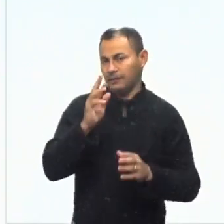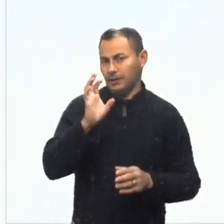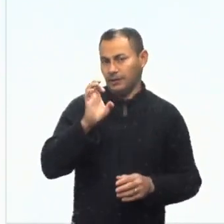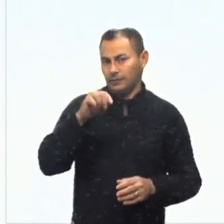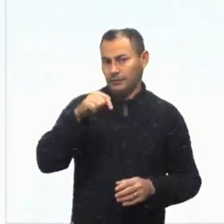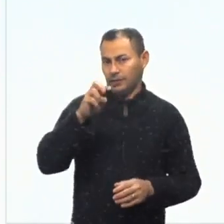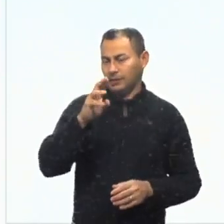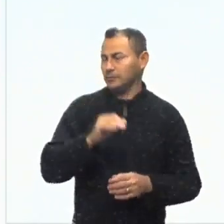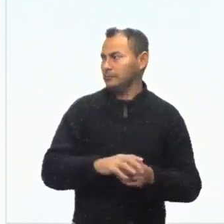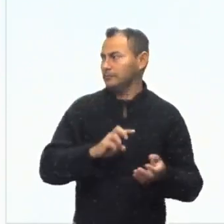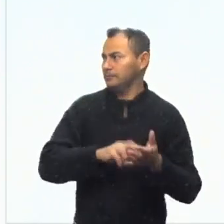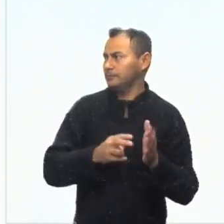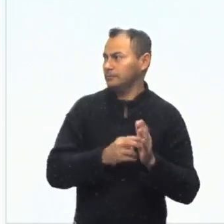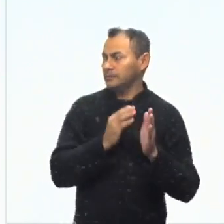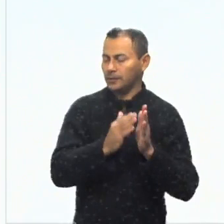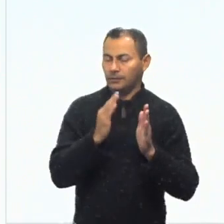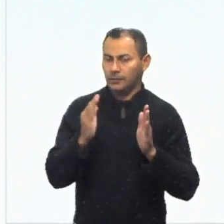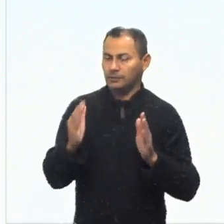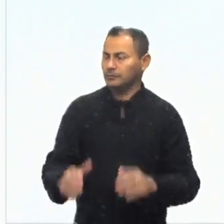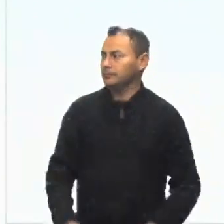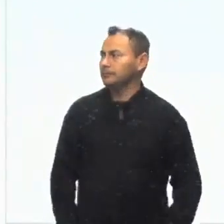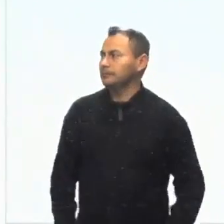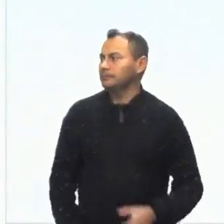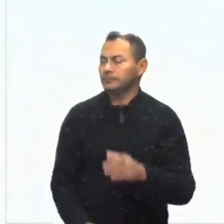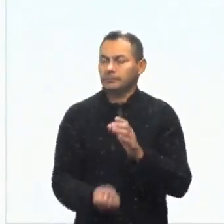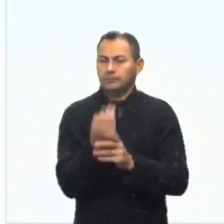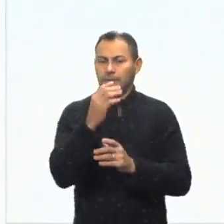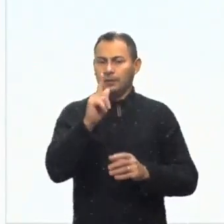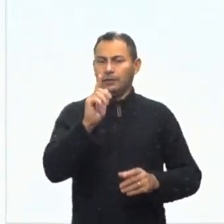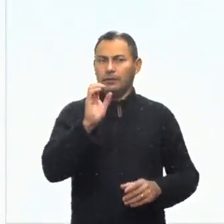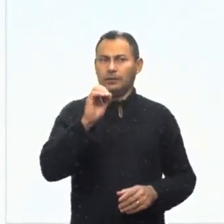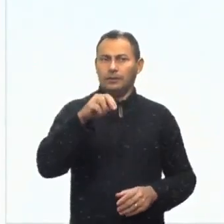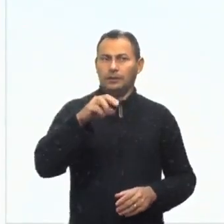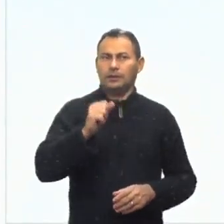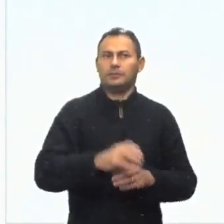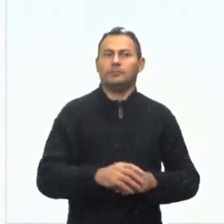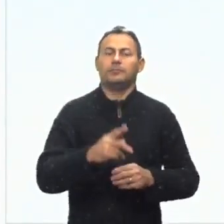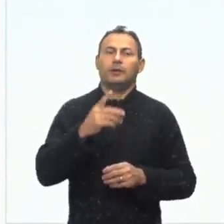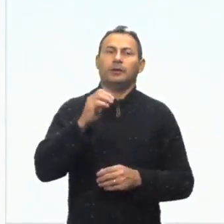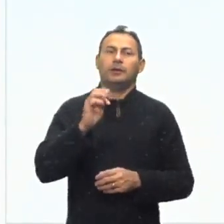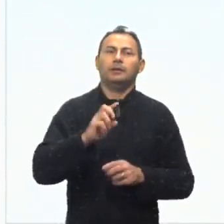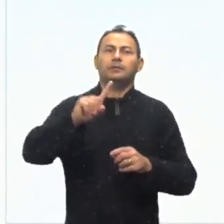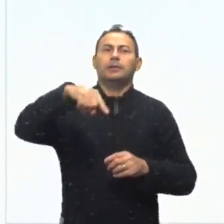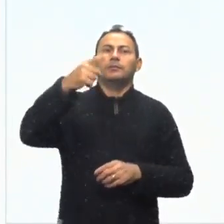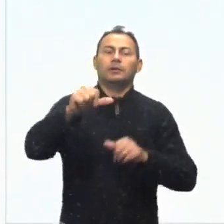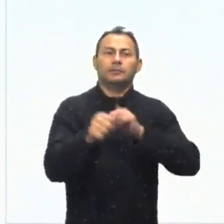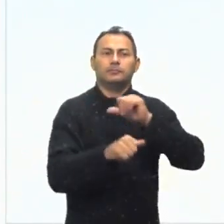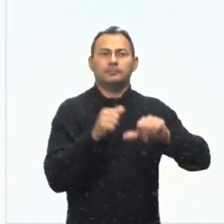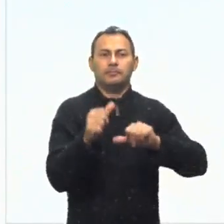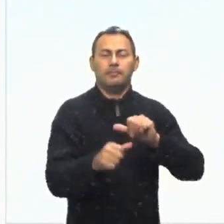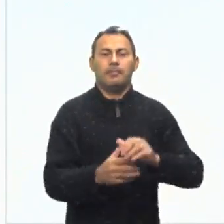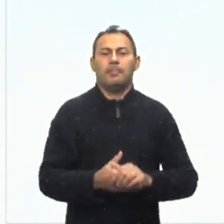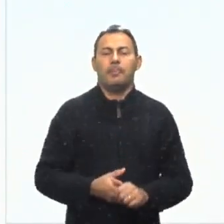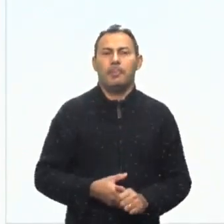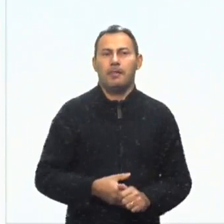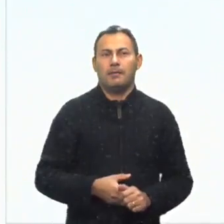frequência, definir sequência, gerar as ondas e plotar, e depois modificar.